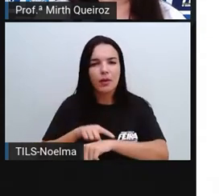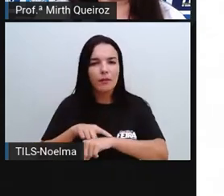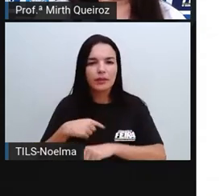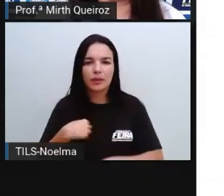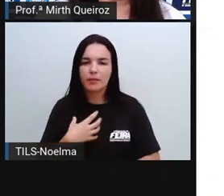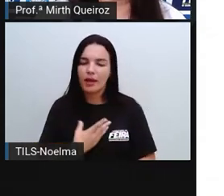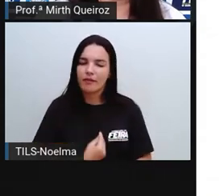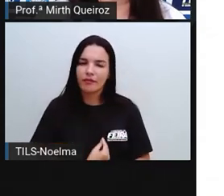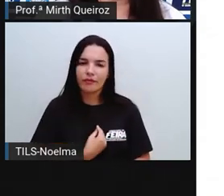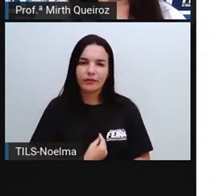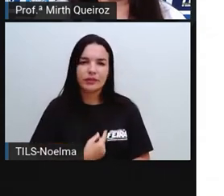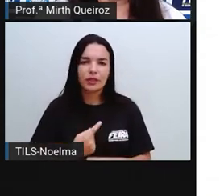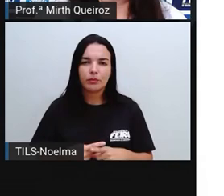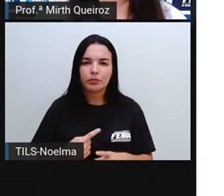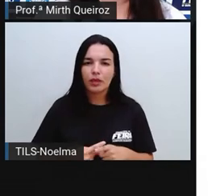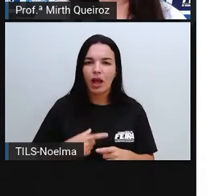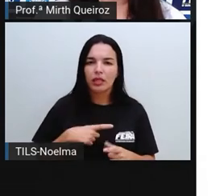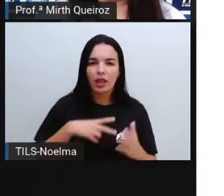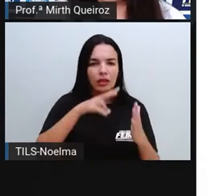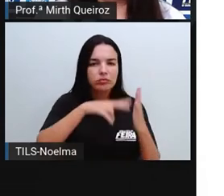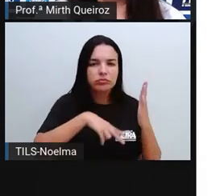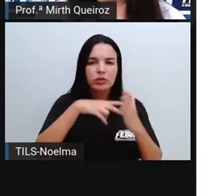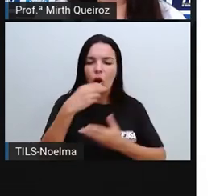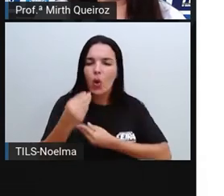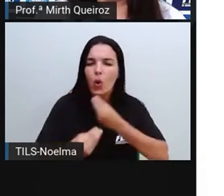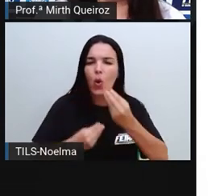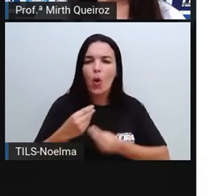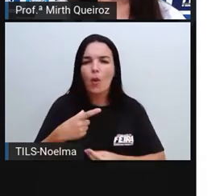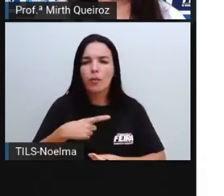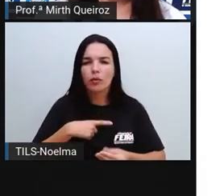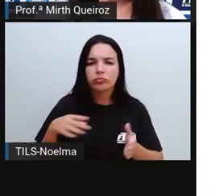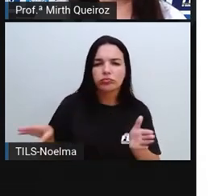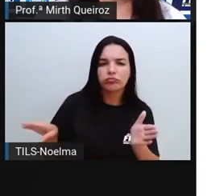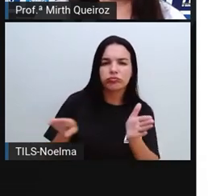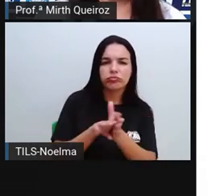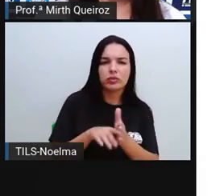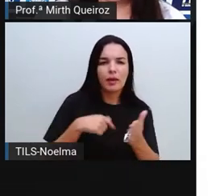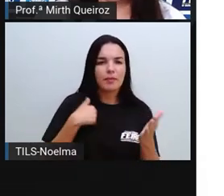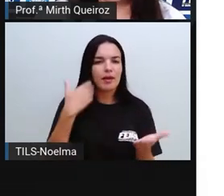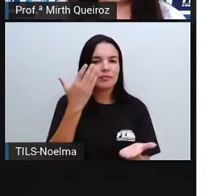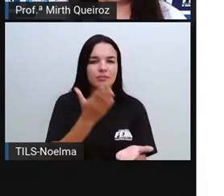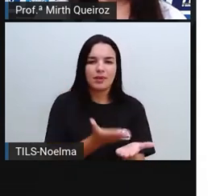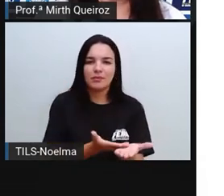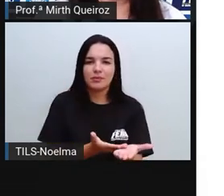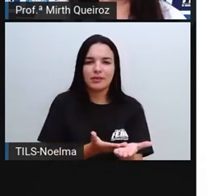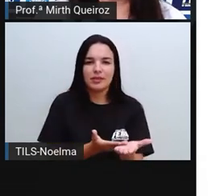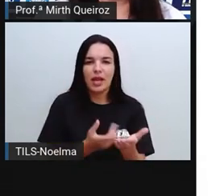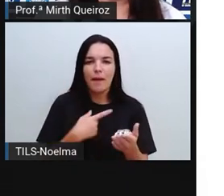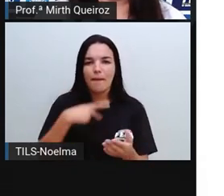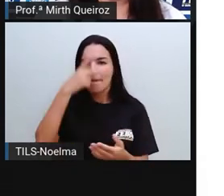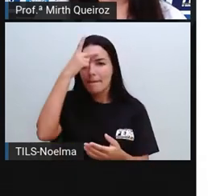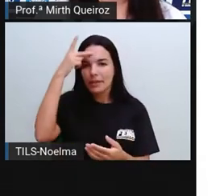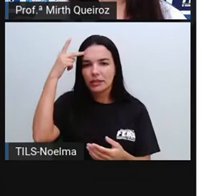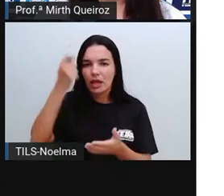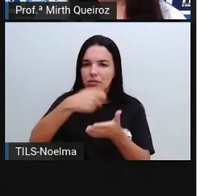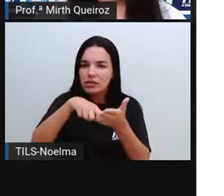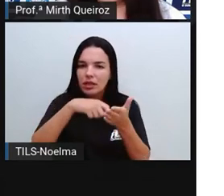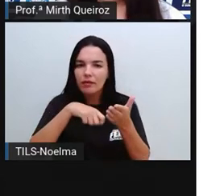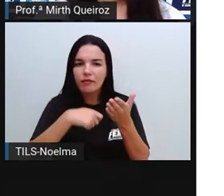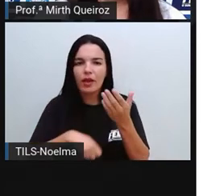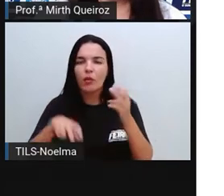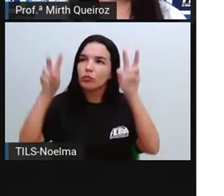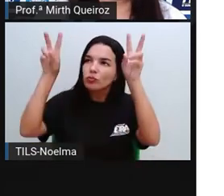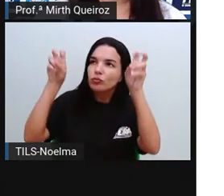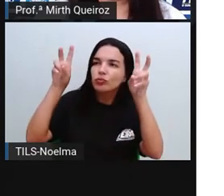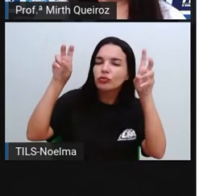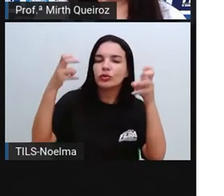pela situação de leitura, pela forma como chegaram às minhas mãos, pela pessoa que os